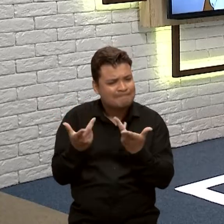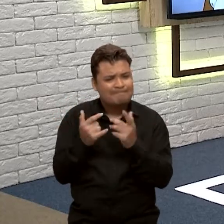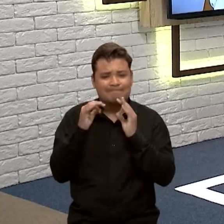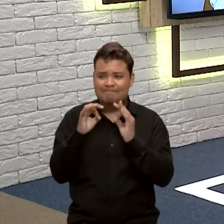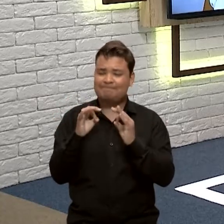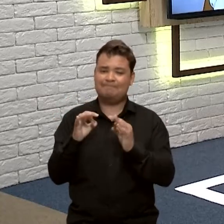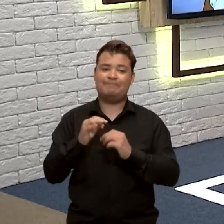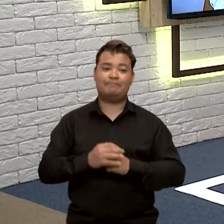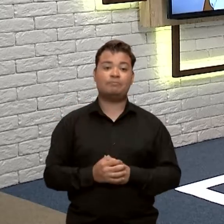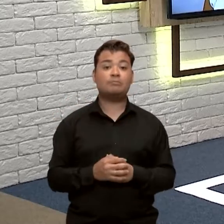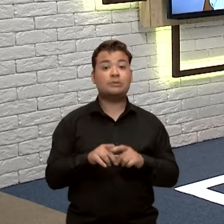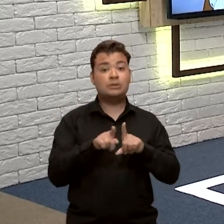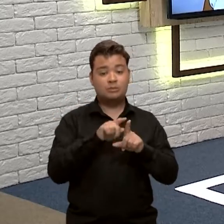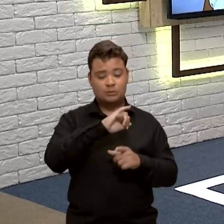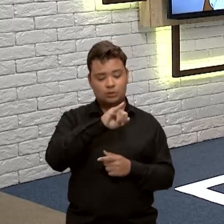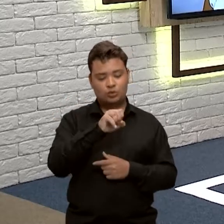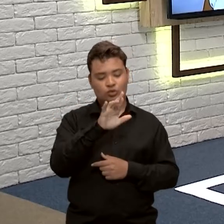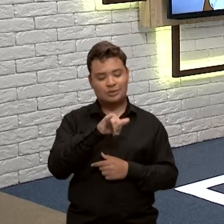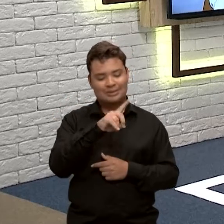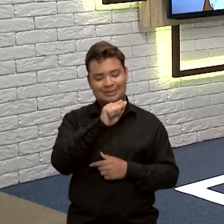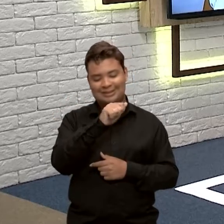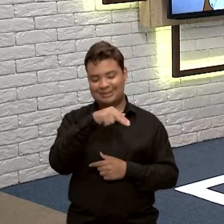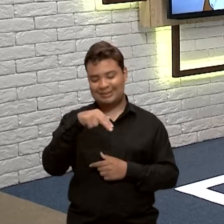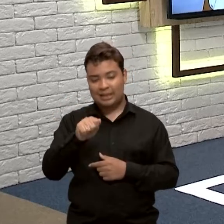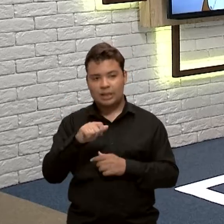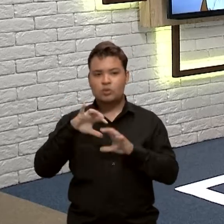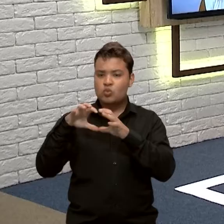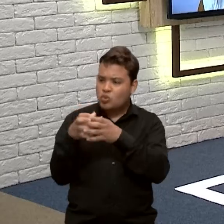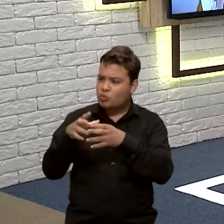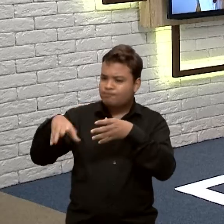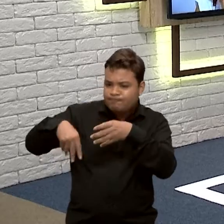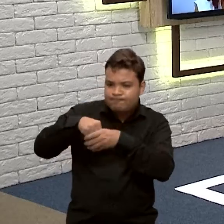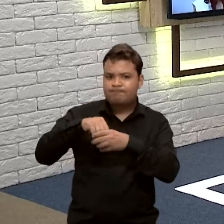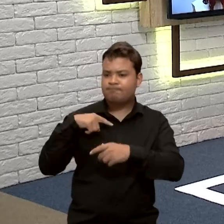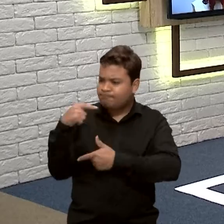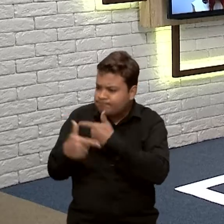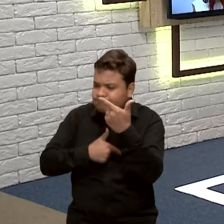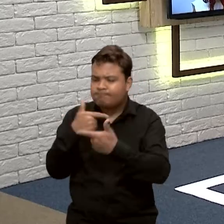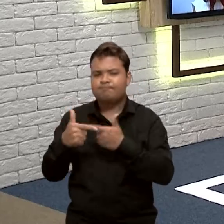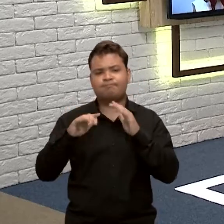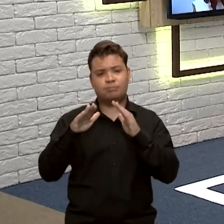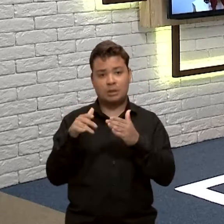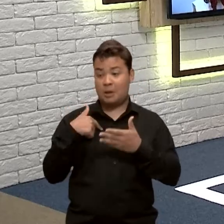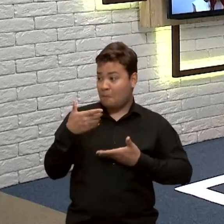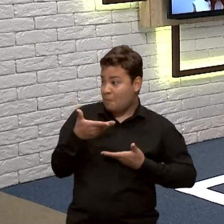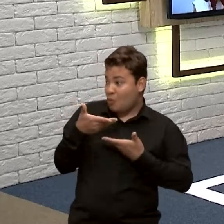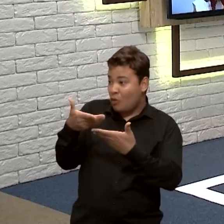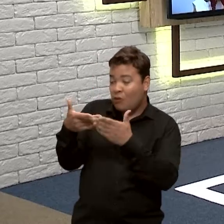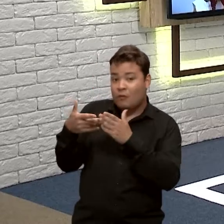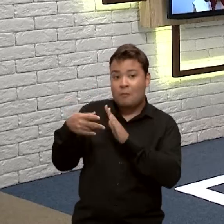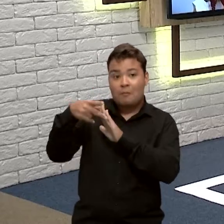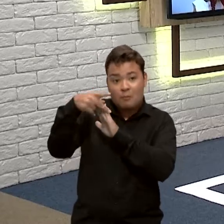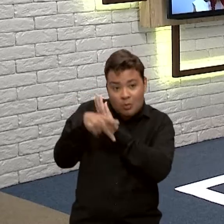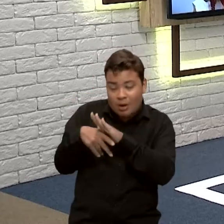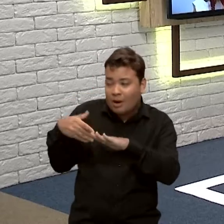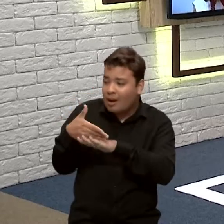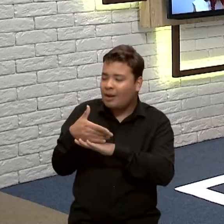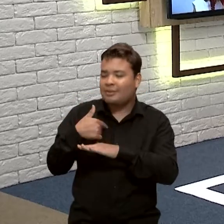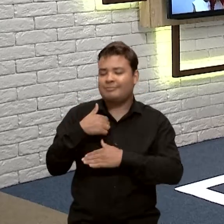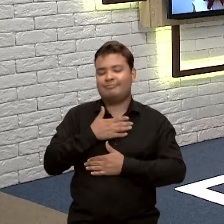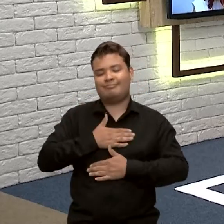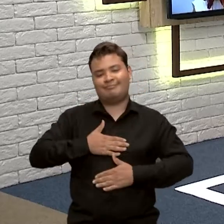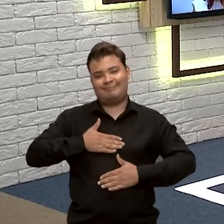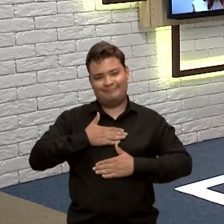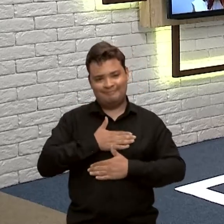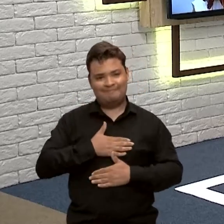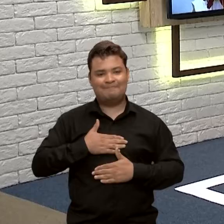maravilhosa. A Jordana, toda a equipe está super envolvida. Foi um prazer ter sido convidada para participar desse projeto. E eu tenho